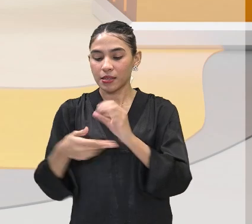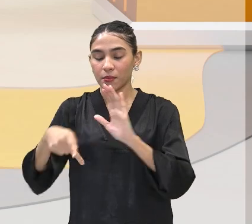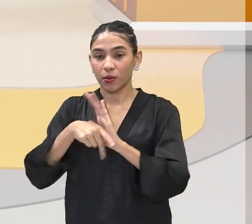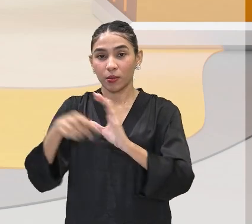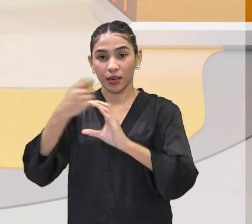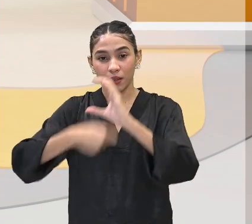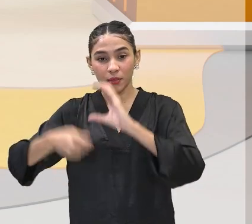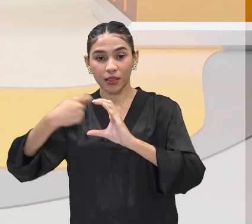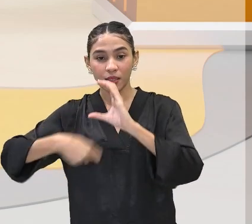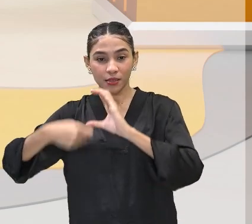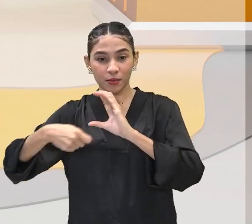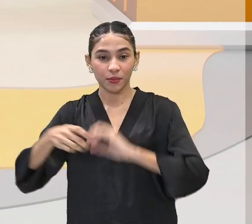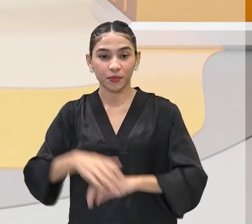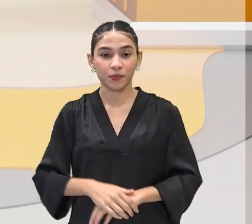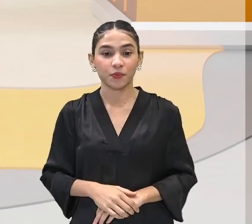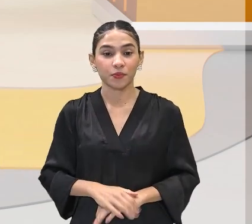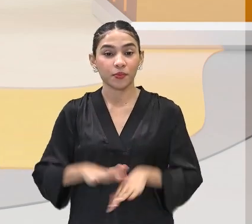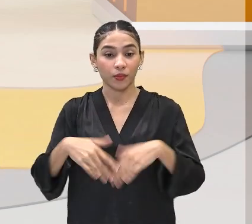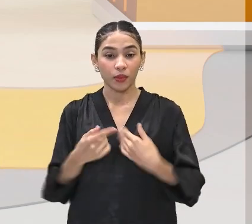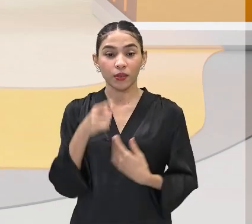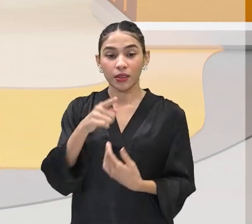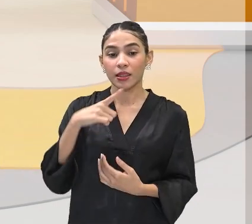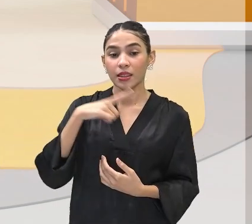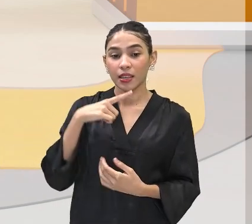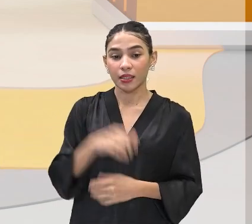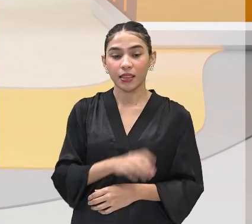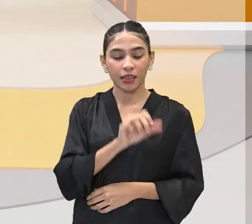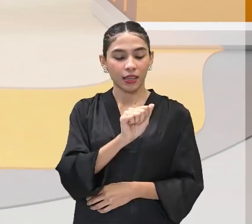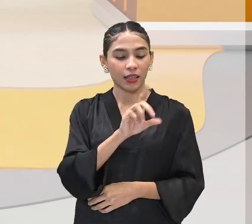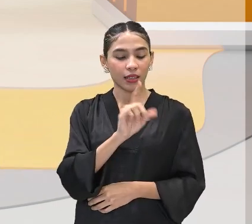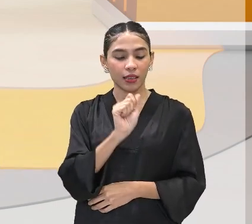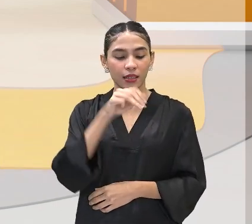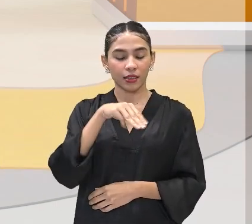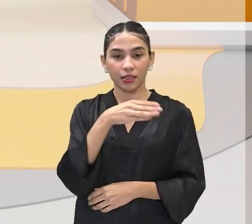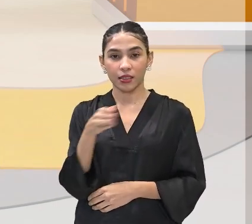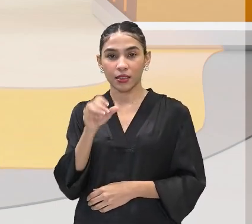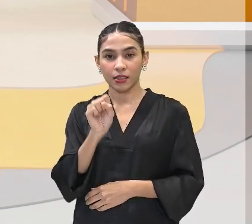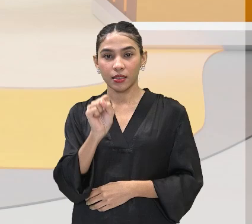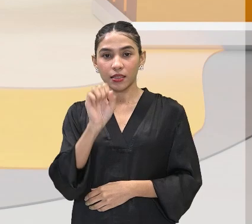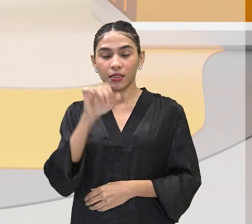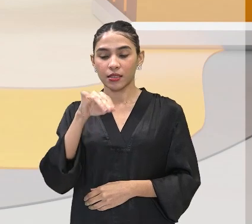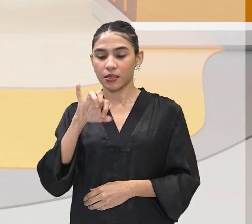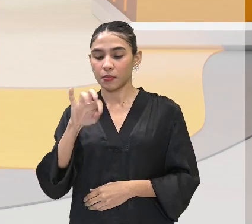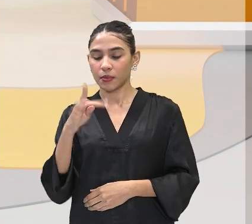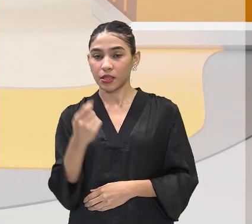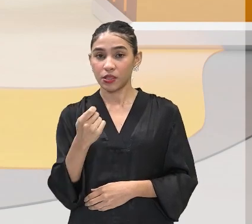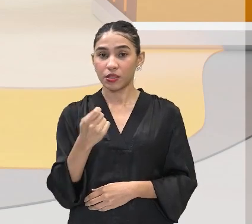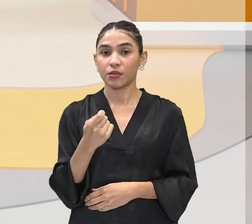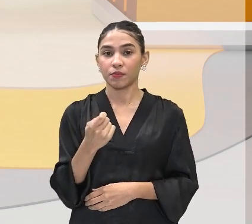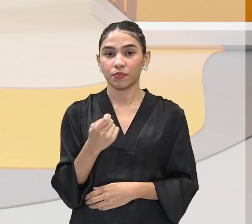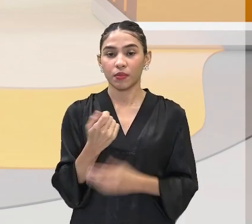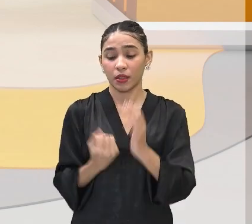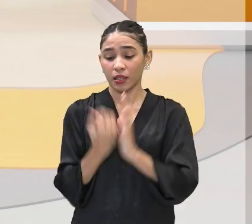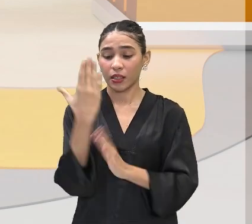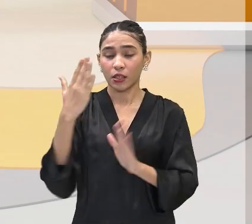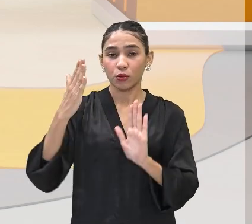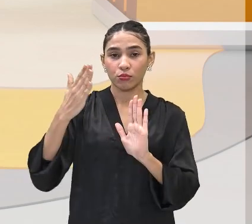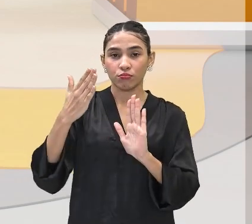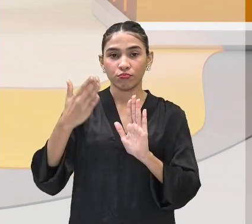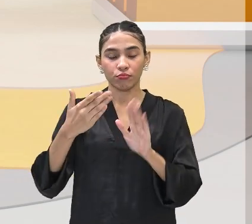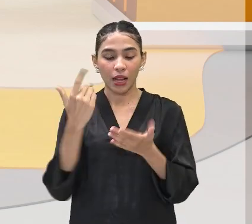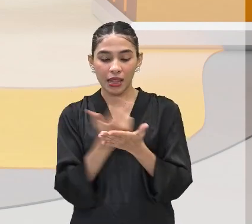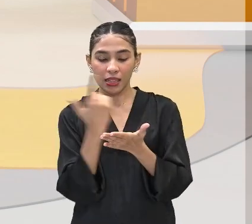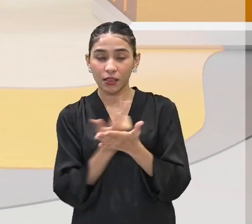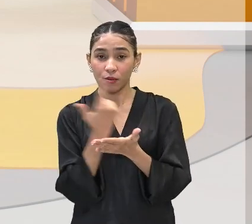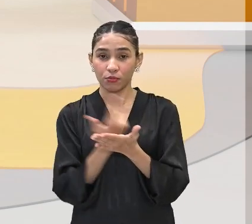capitalismo, né? Então você tem o Adam Smith construindo dois livros